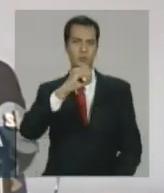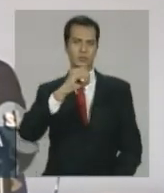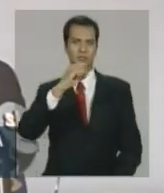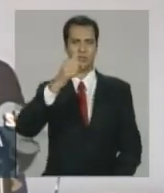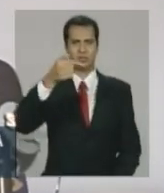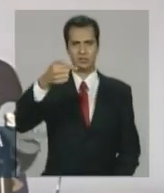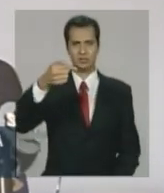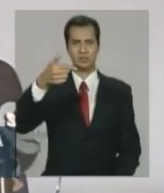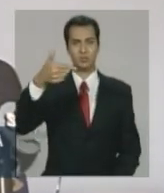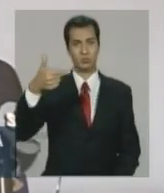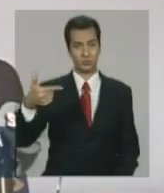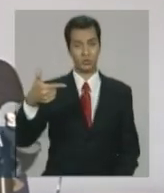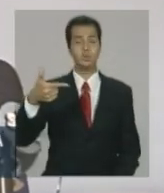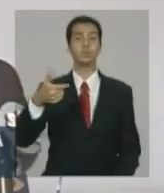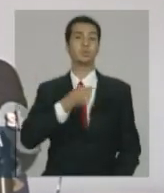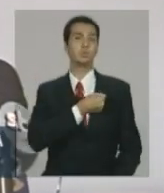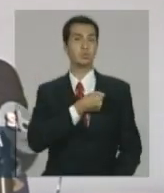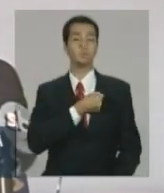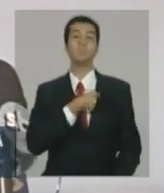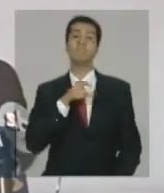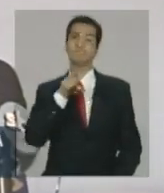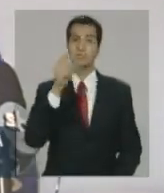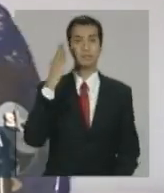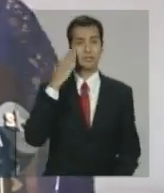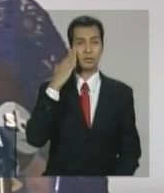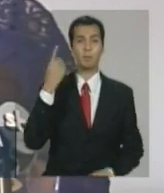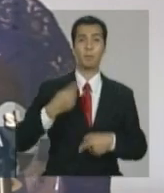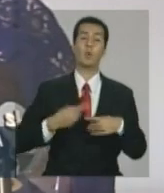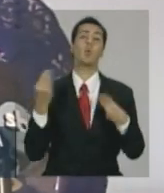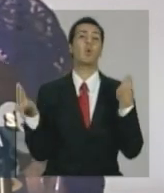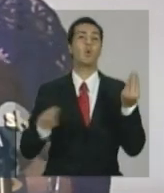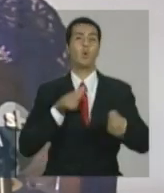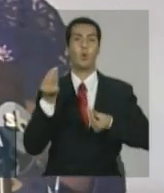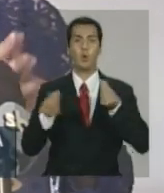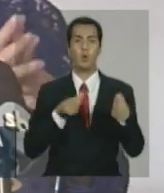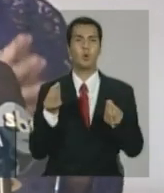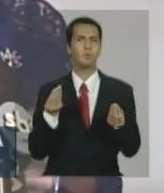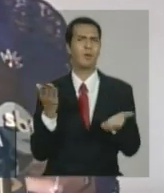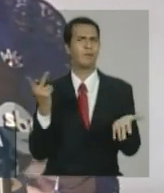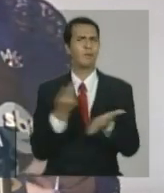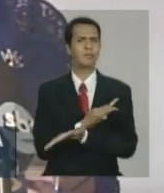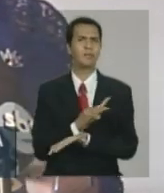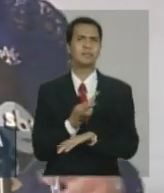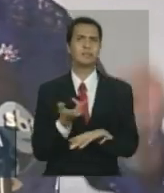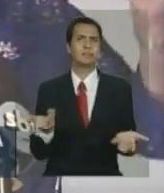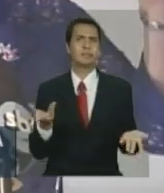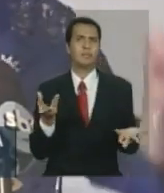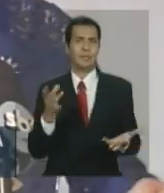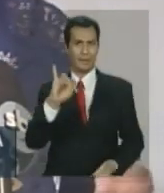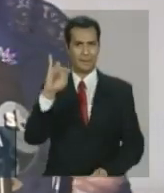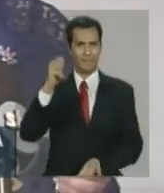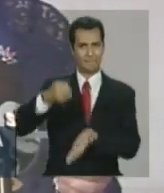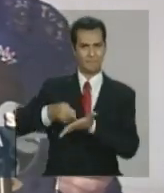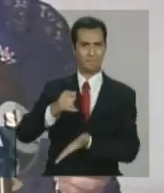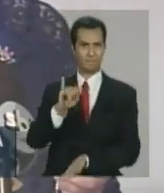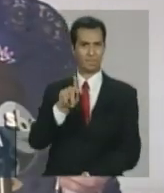falar naturalmente assim, olha, como é que é possível a gente desonerar